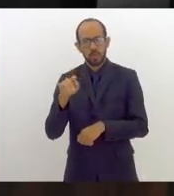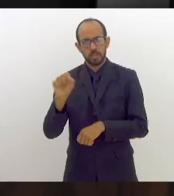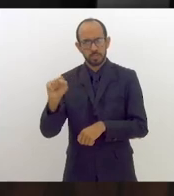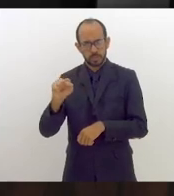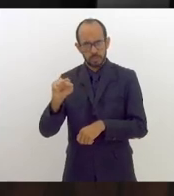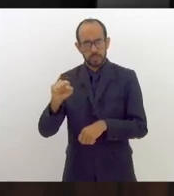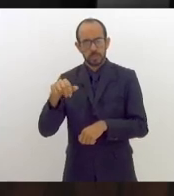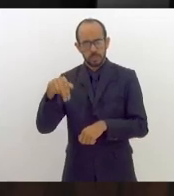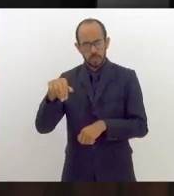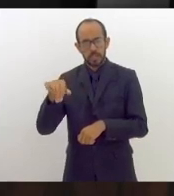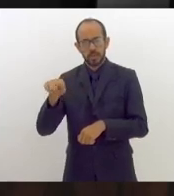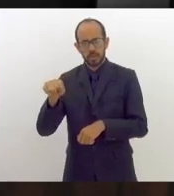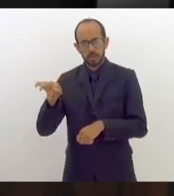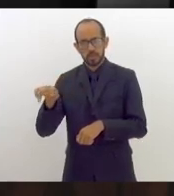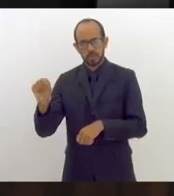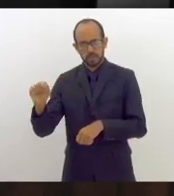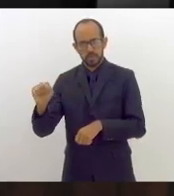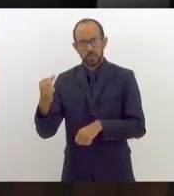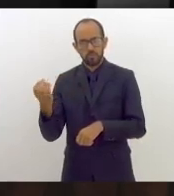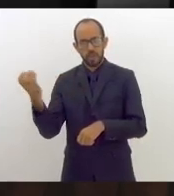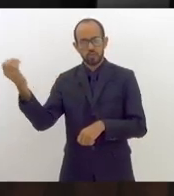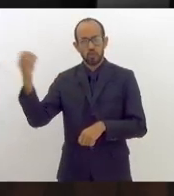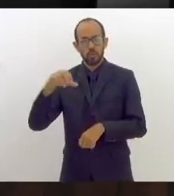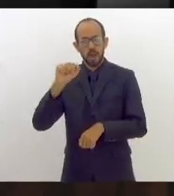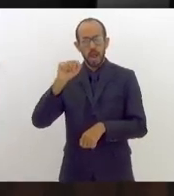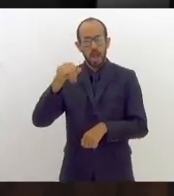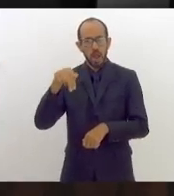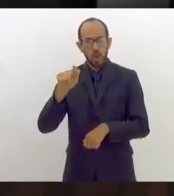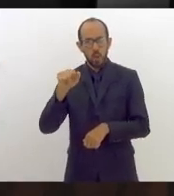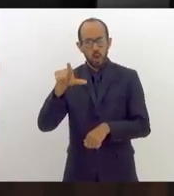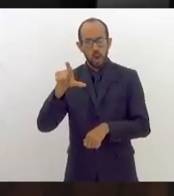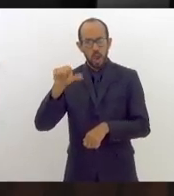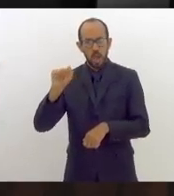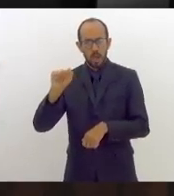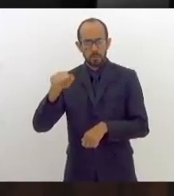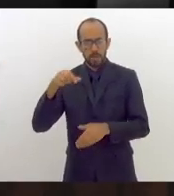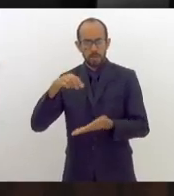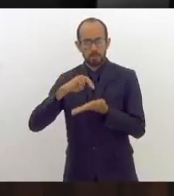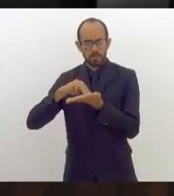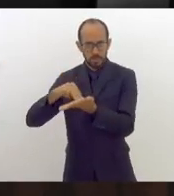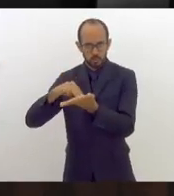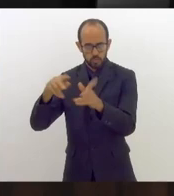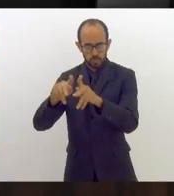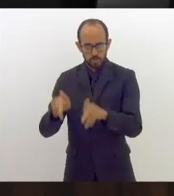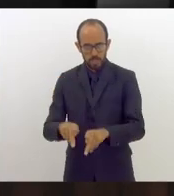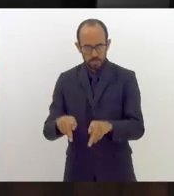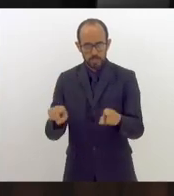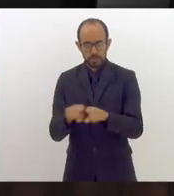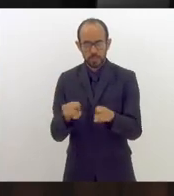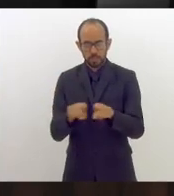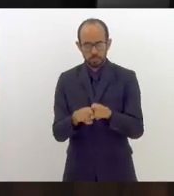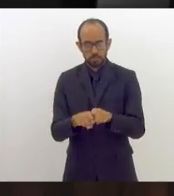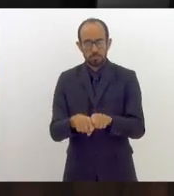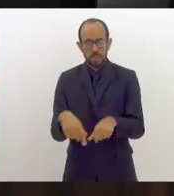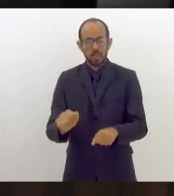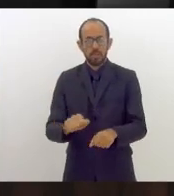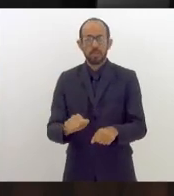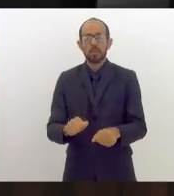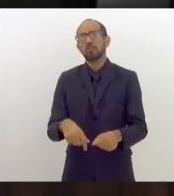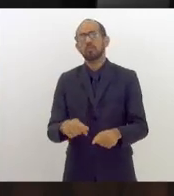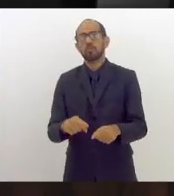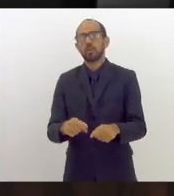Angola una vem 3 eu foi agido militar na Embaixada do Brasil na